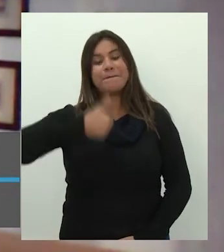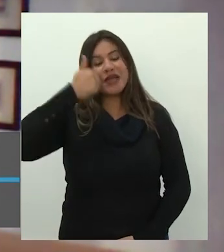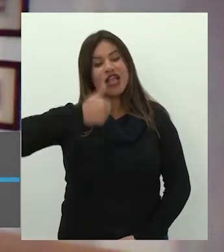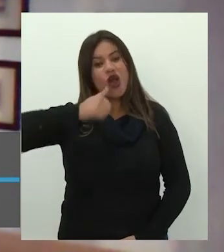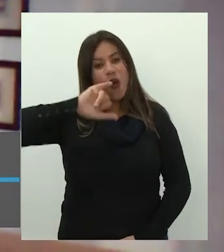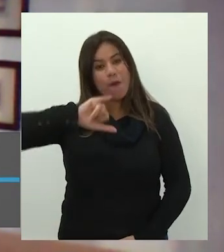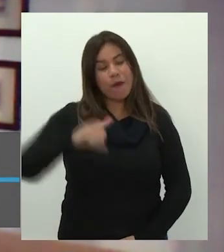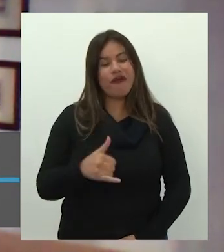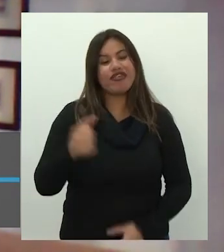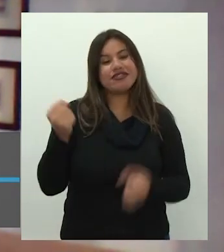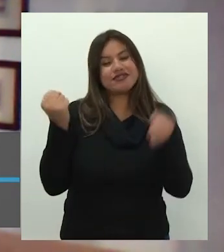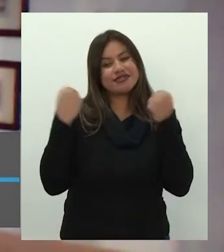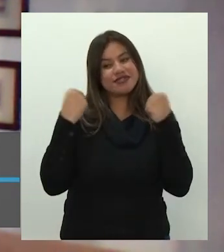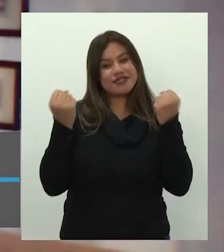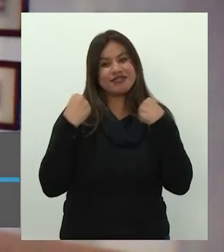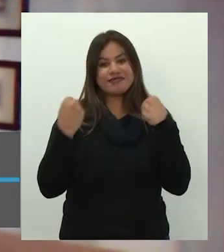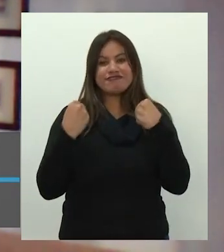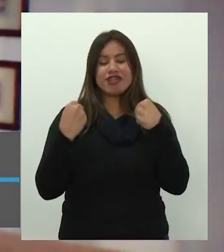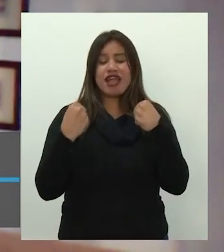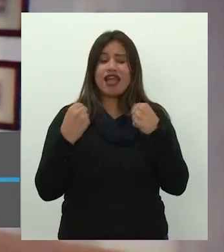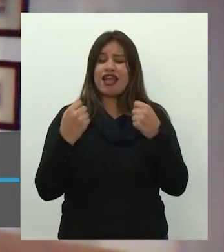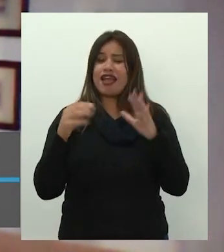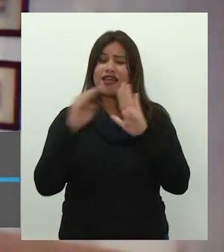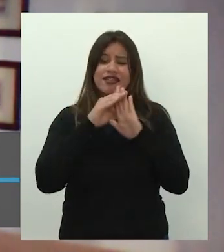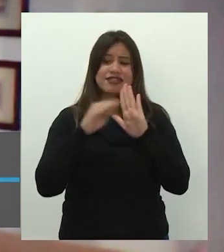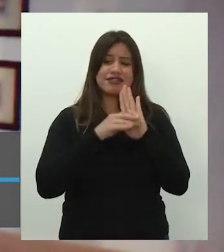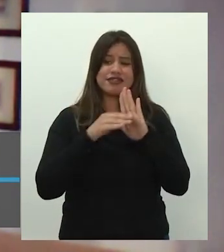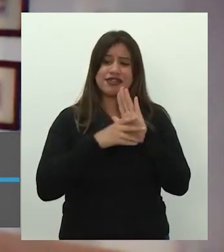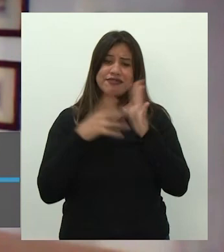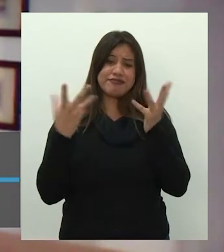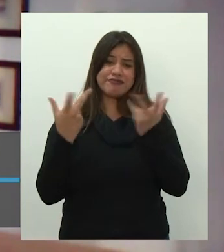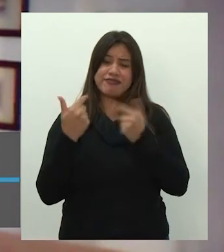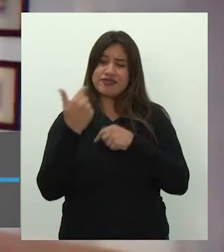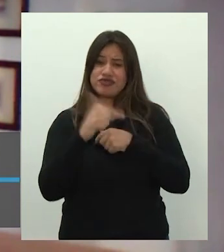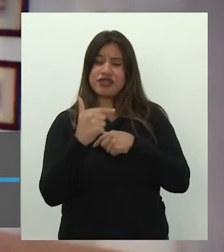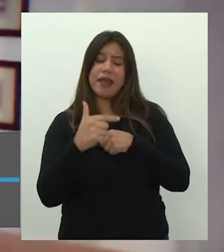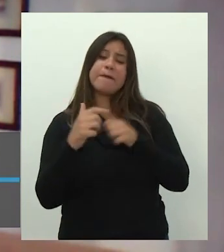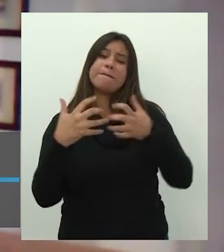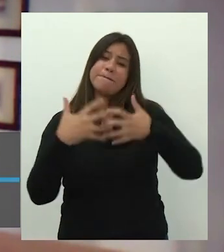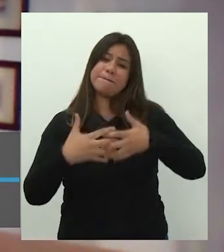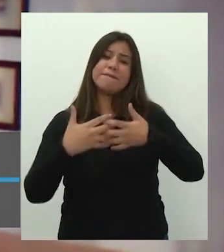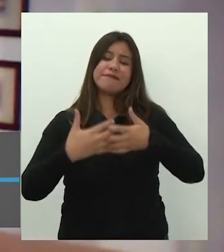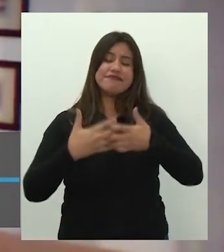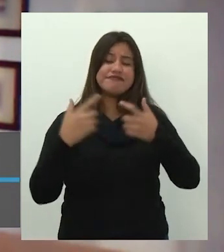aquela receita que não tem glamour nenhum, mas que é o que funciona.